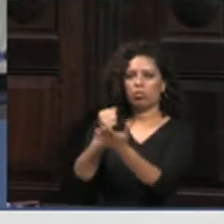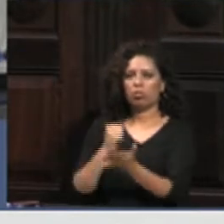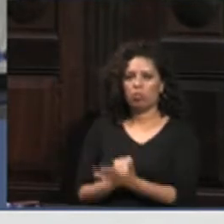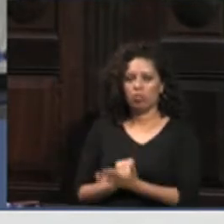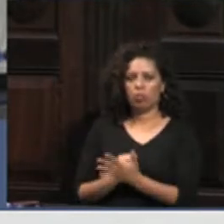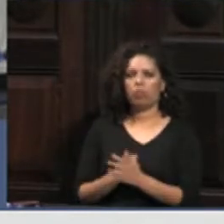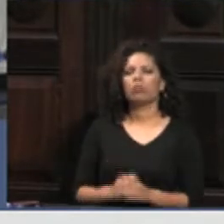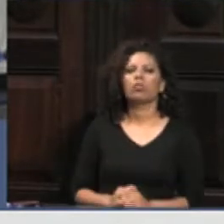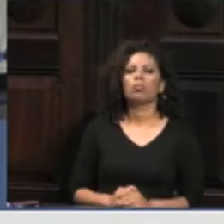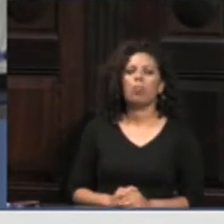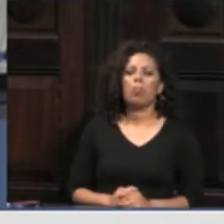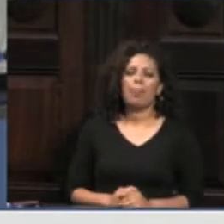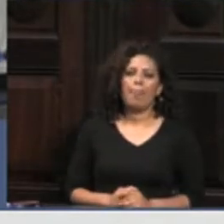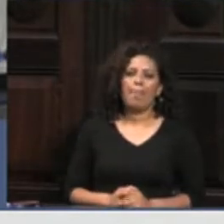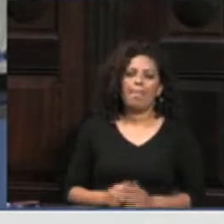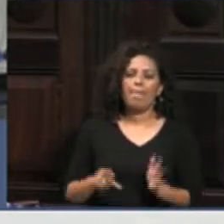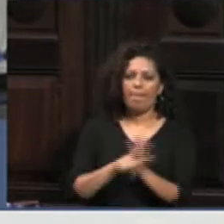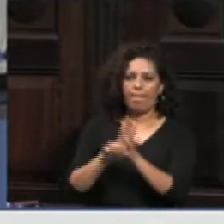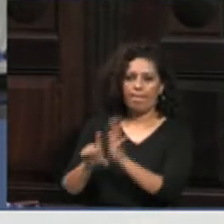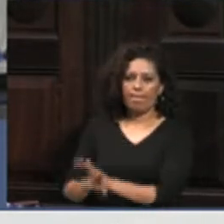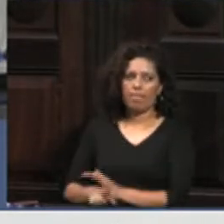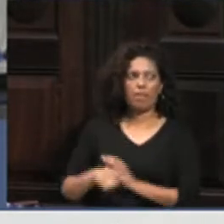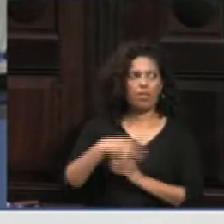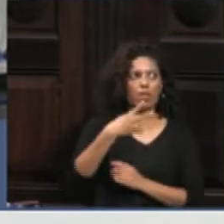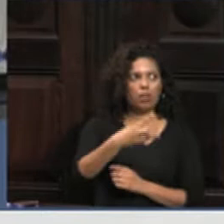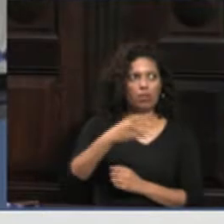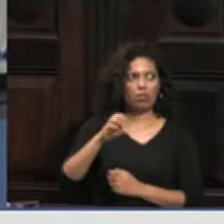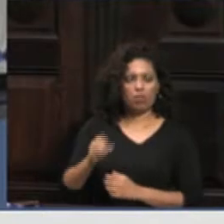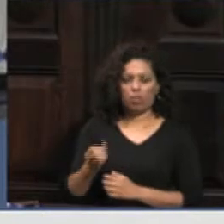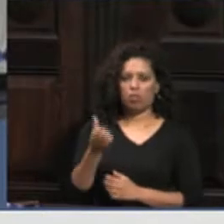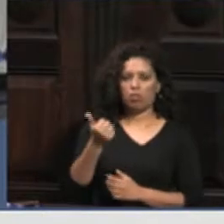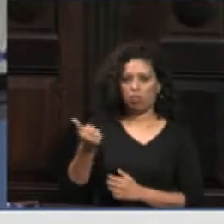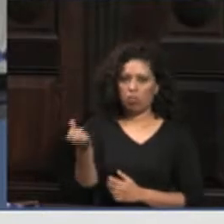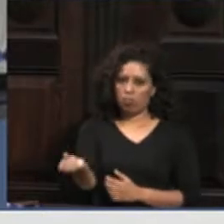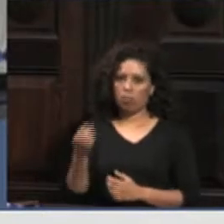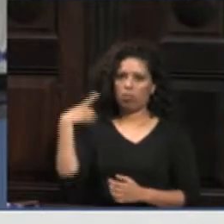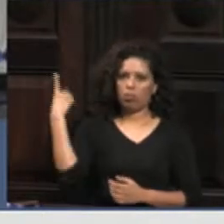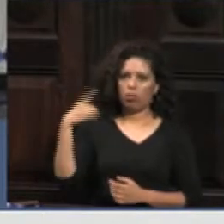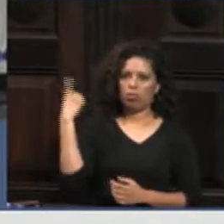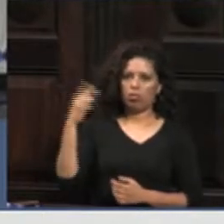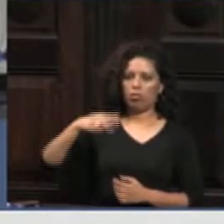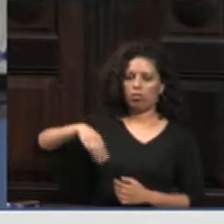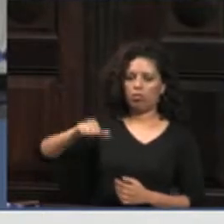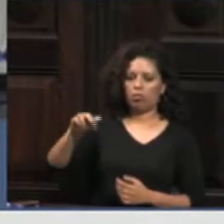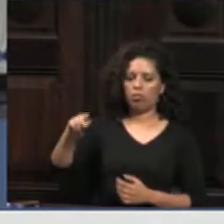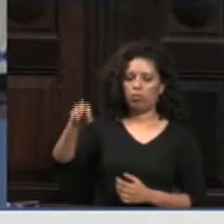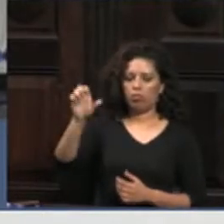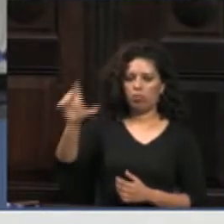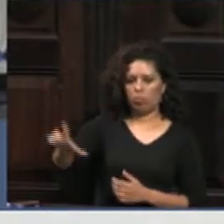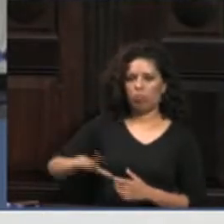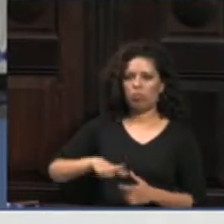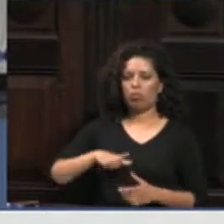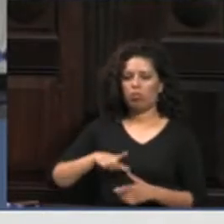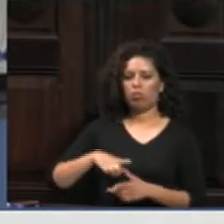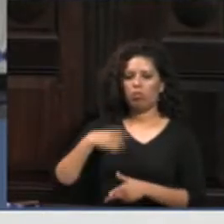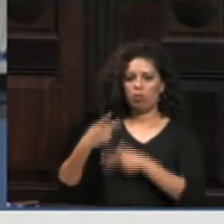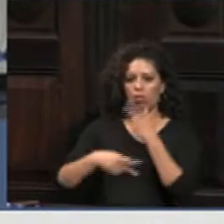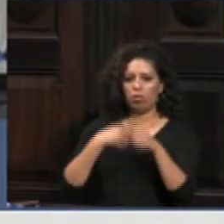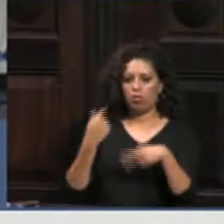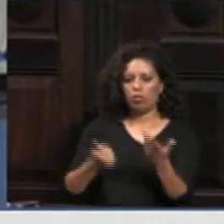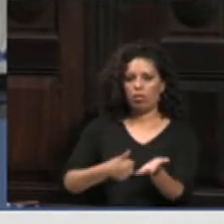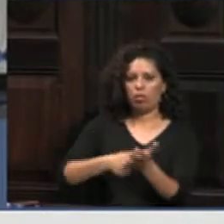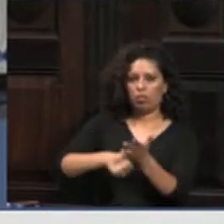vai autógrafo. Projeto de lei 4277 de 2018, de autoria do deputado Coronel Jairo, que dispõe sobre a criação da carteira